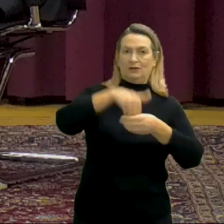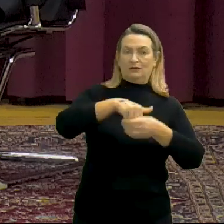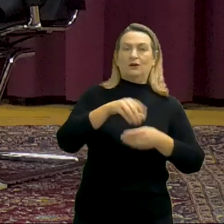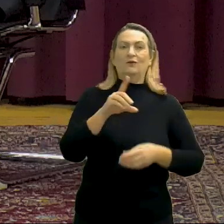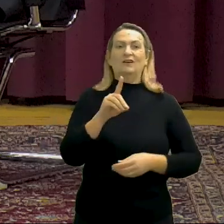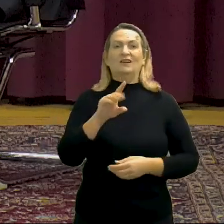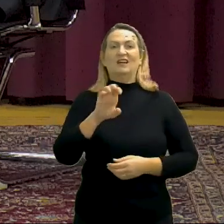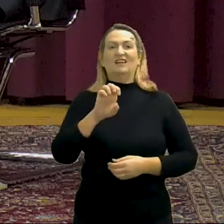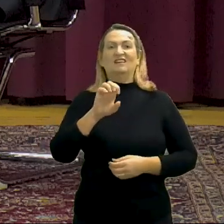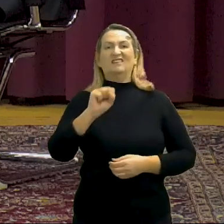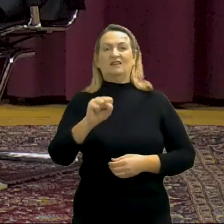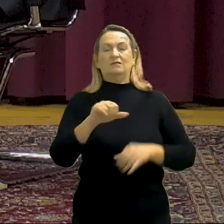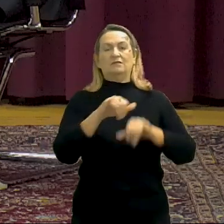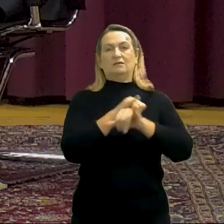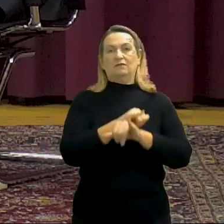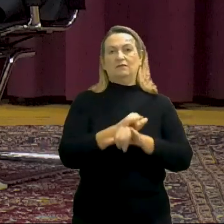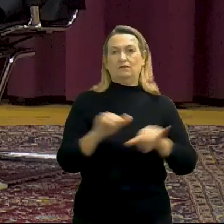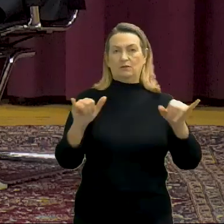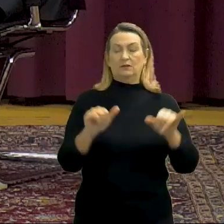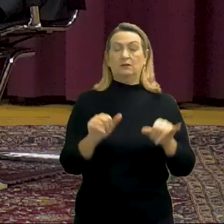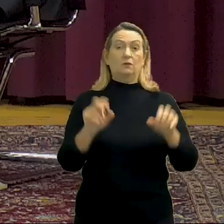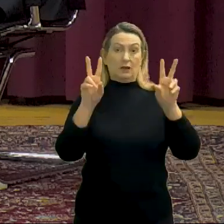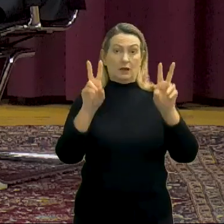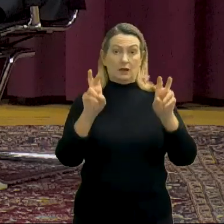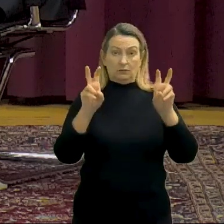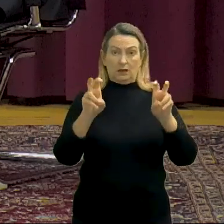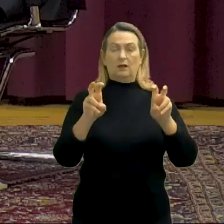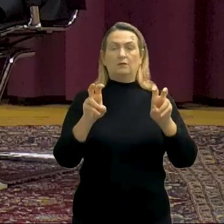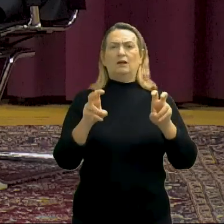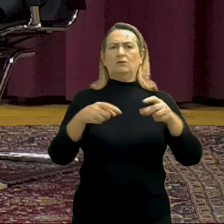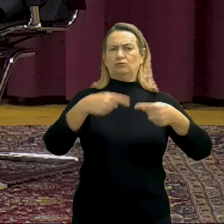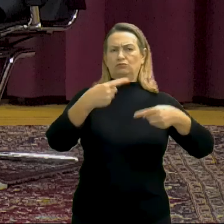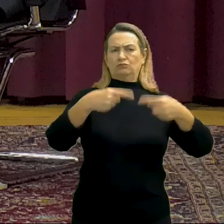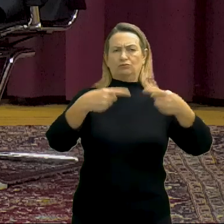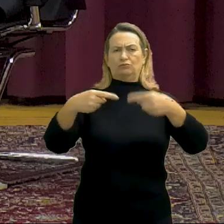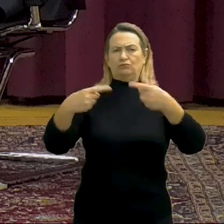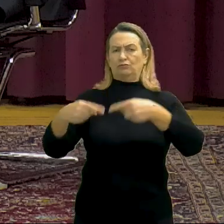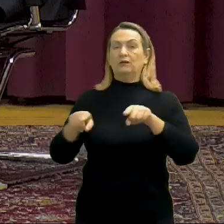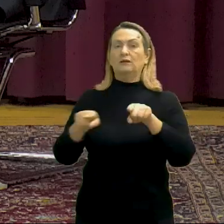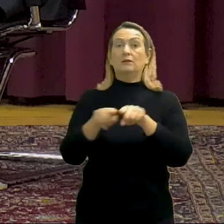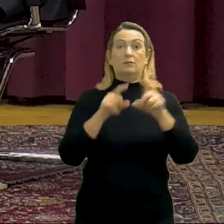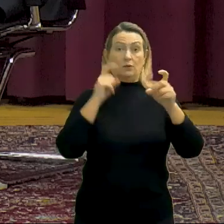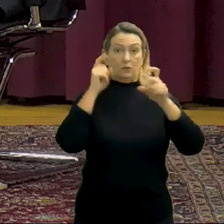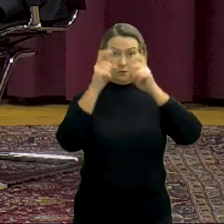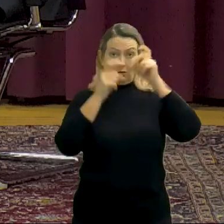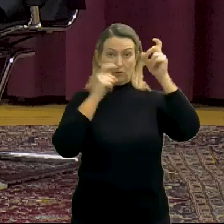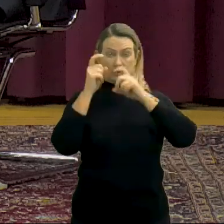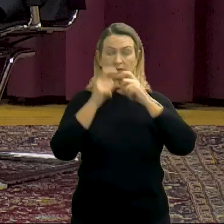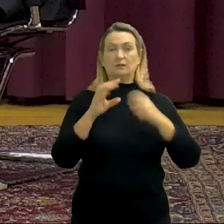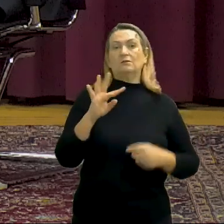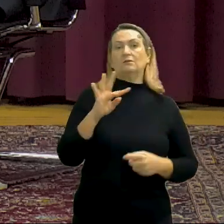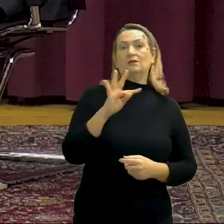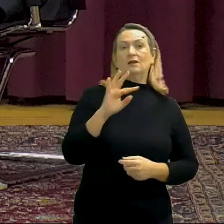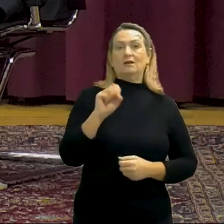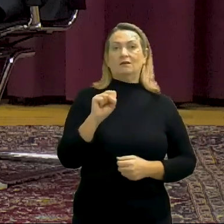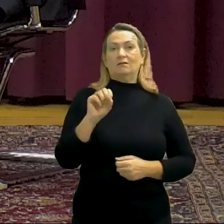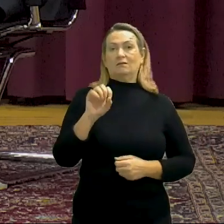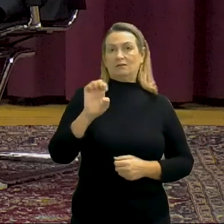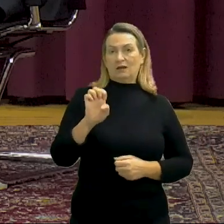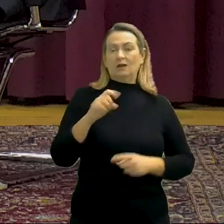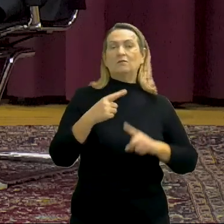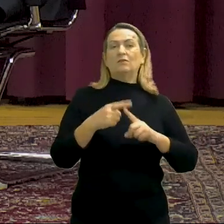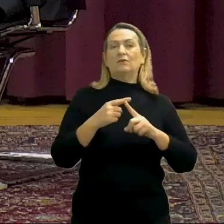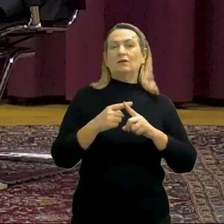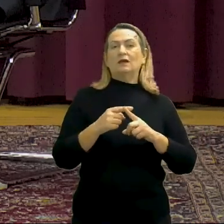e é uma preocupação constante do TSE eh a respeito do do da desinformação do da